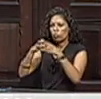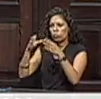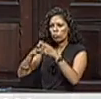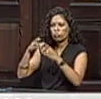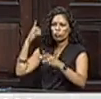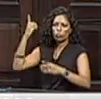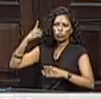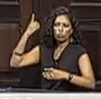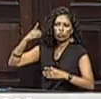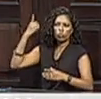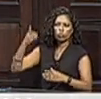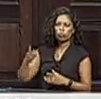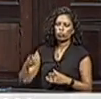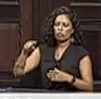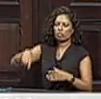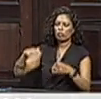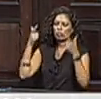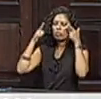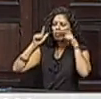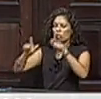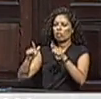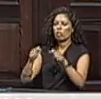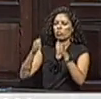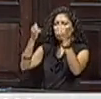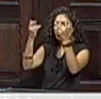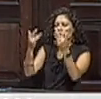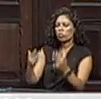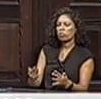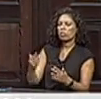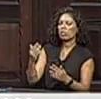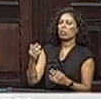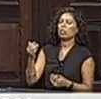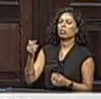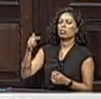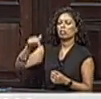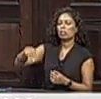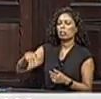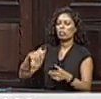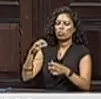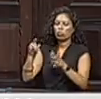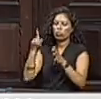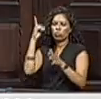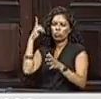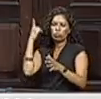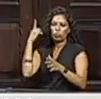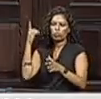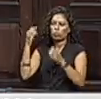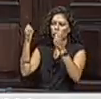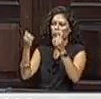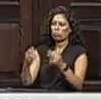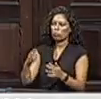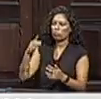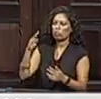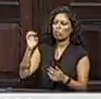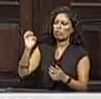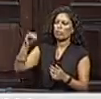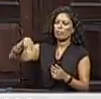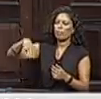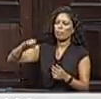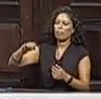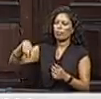apresentaram emenda com esse percentual. No entanto, aquele que apresenta primeiro,